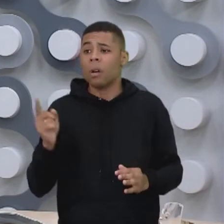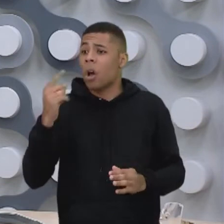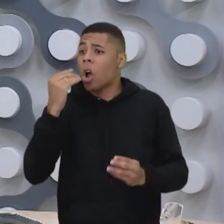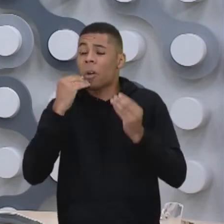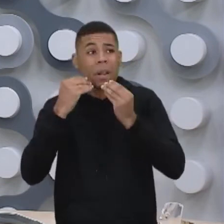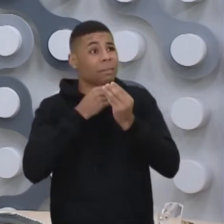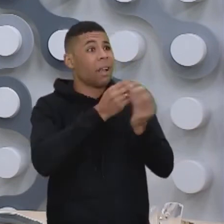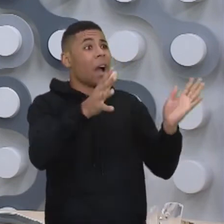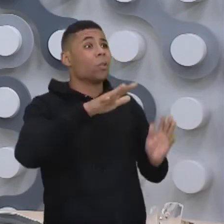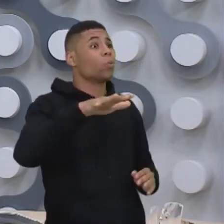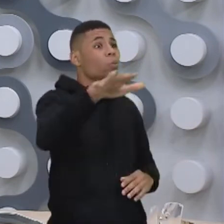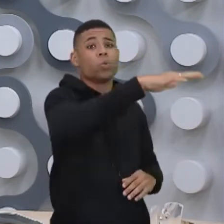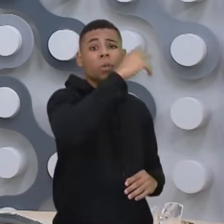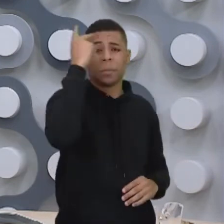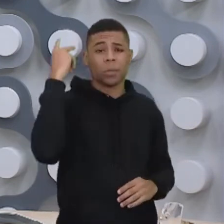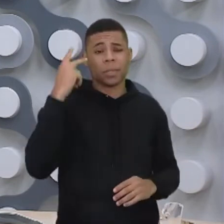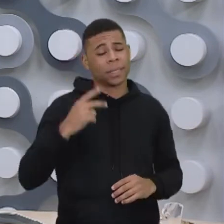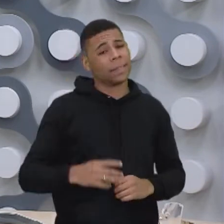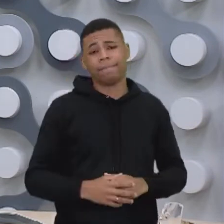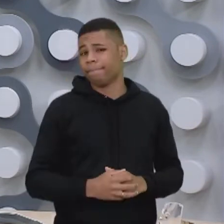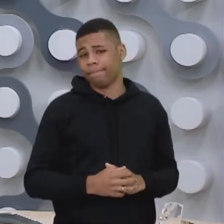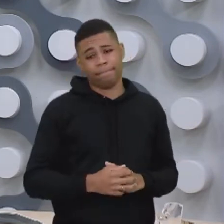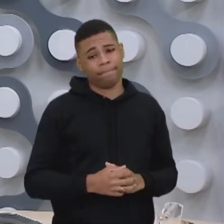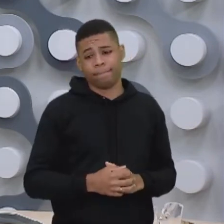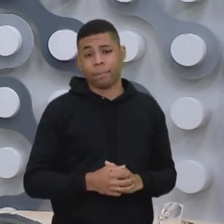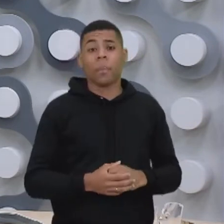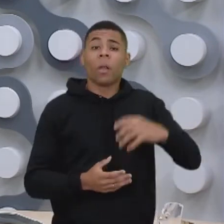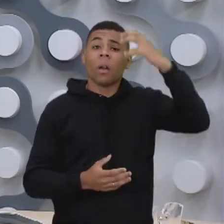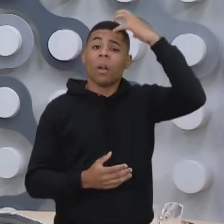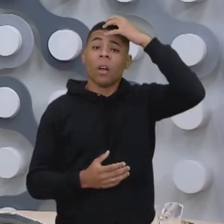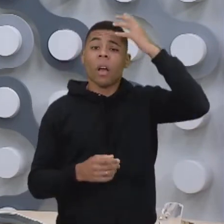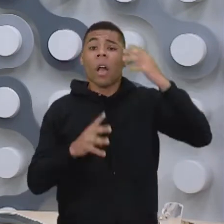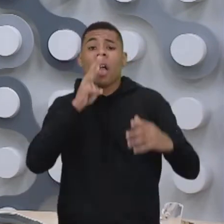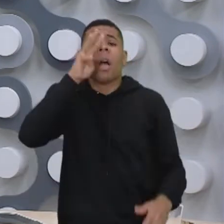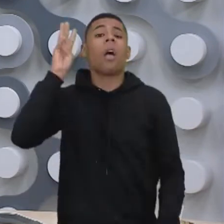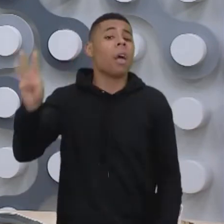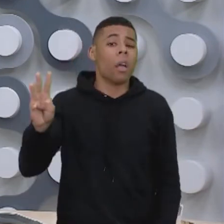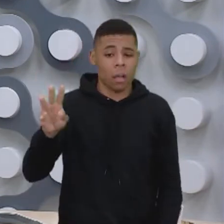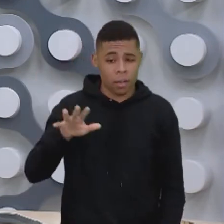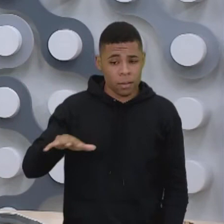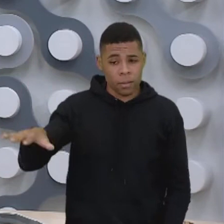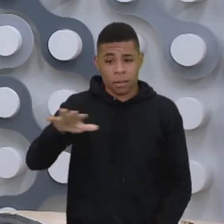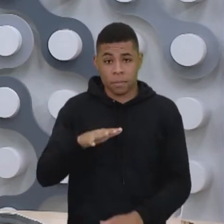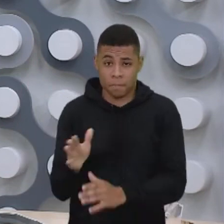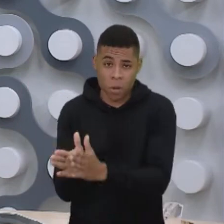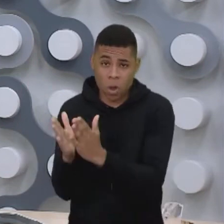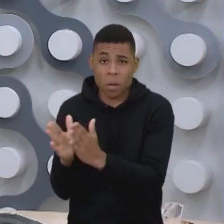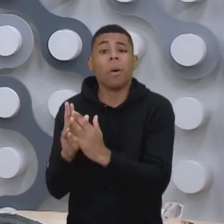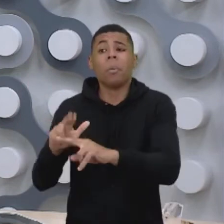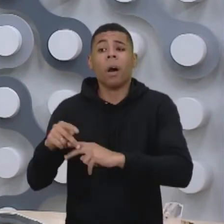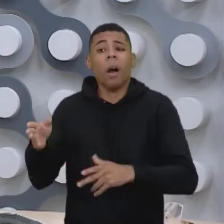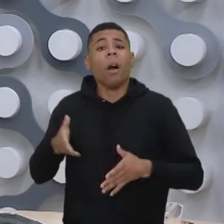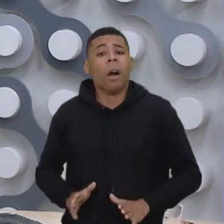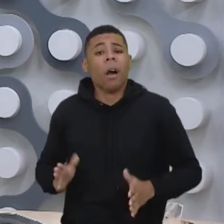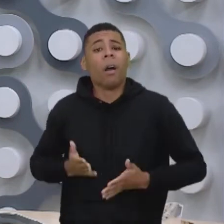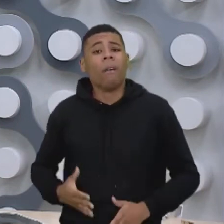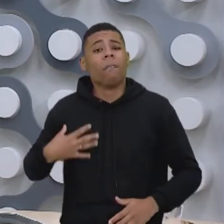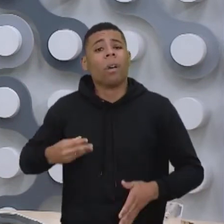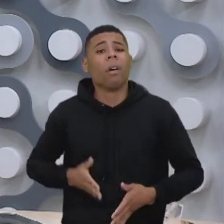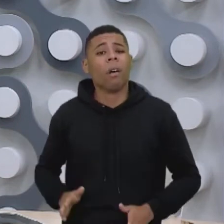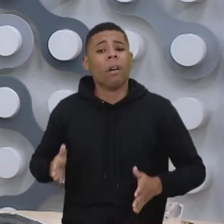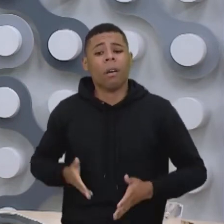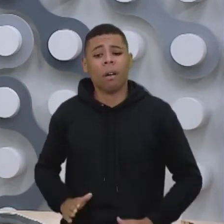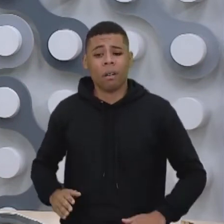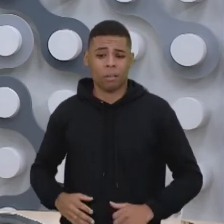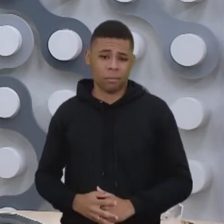população. E aí ele acaba culpando os pobres, né, pela quantidade de filhos que tem, que não é nem